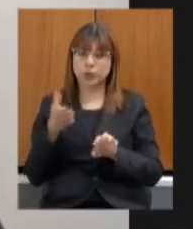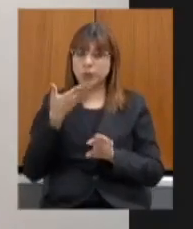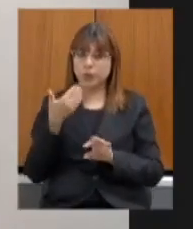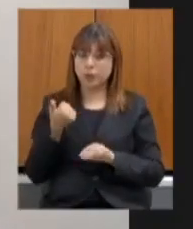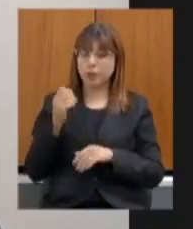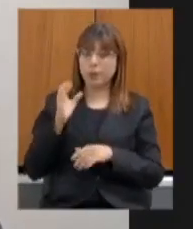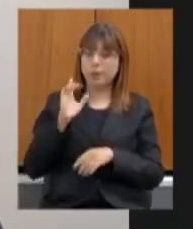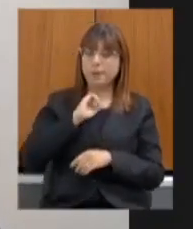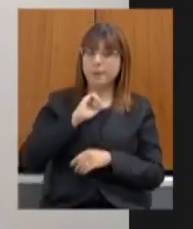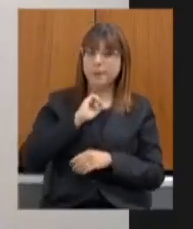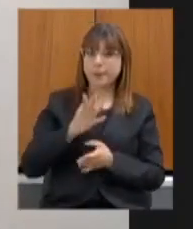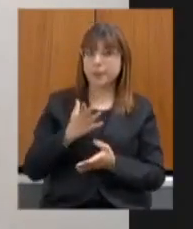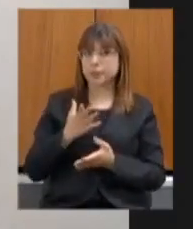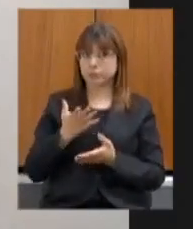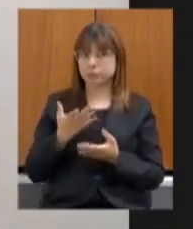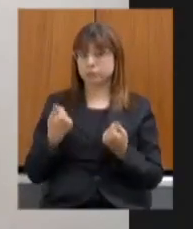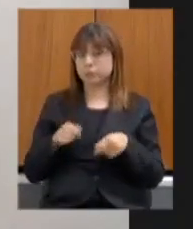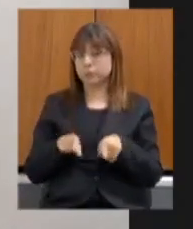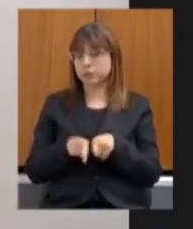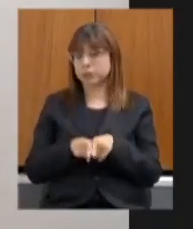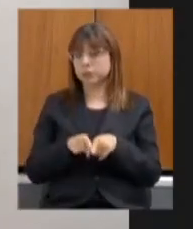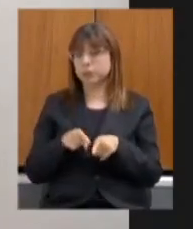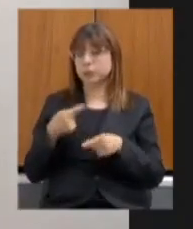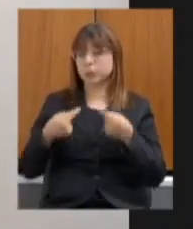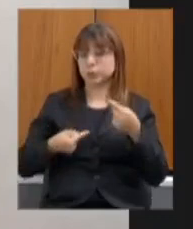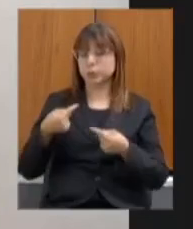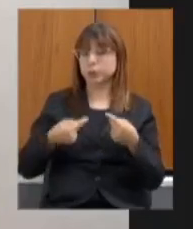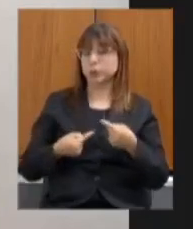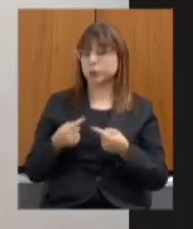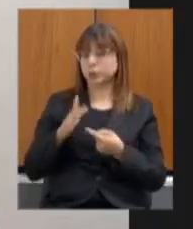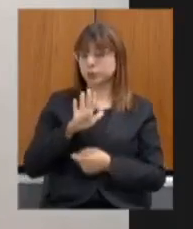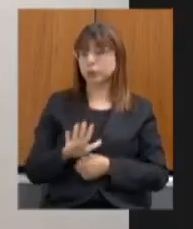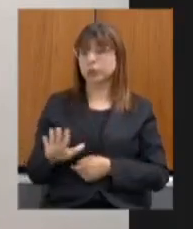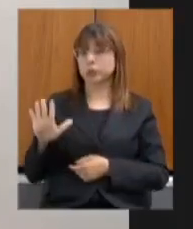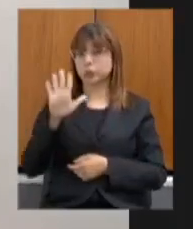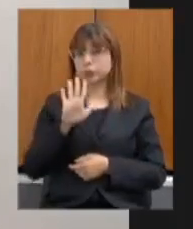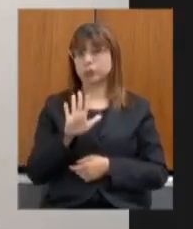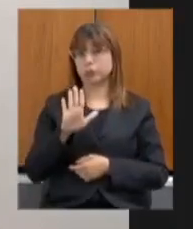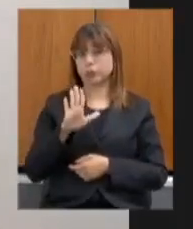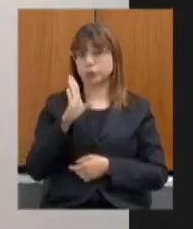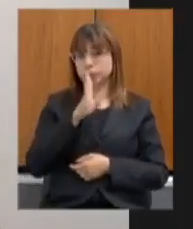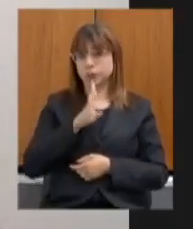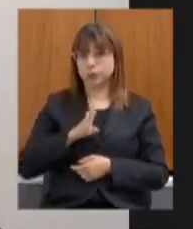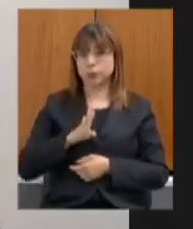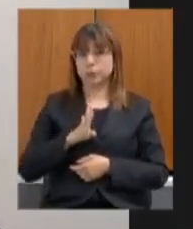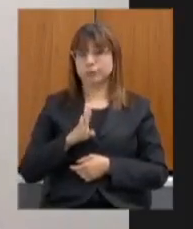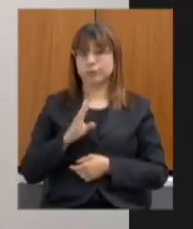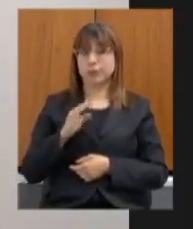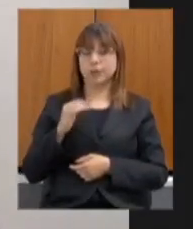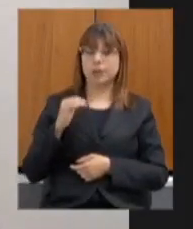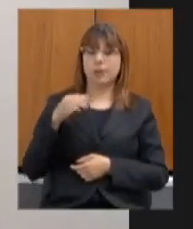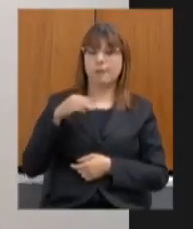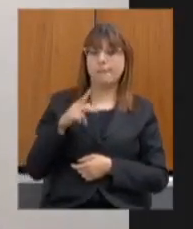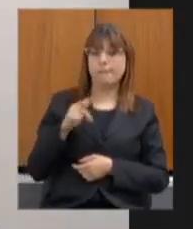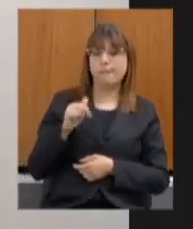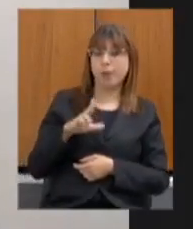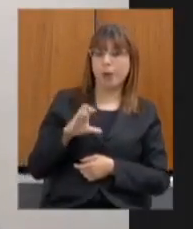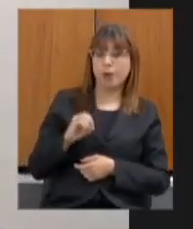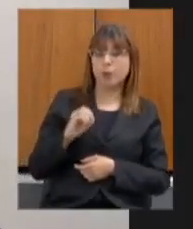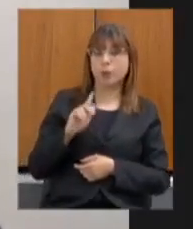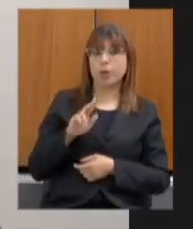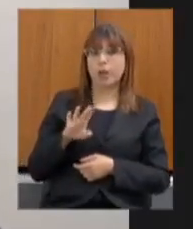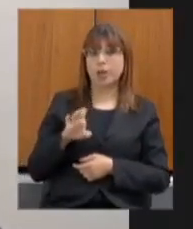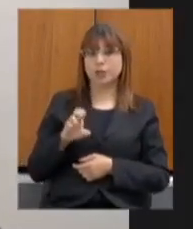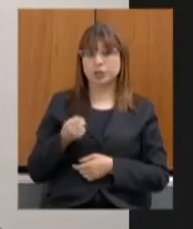ela depende também dessa discussão nacional e não me parece que Paulo Guedes e o presidente Bolsonaro